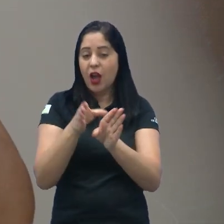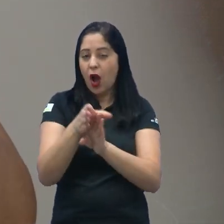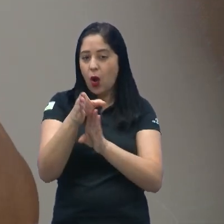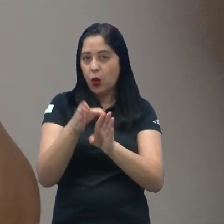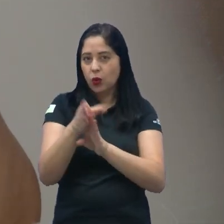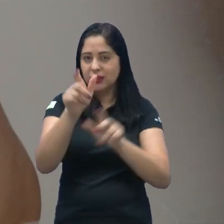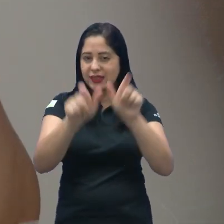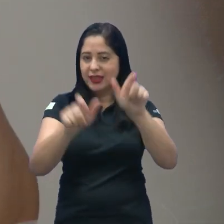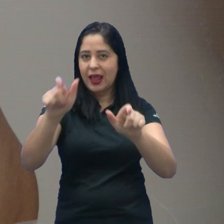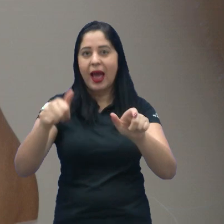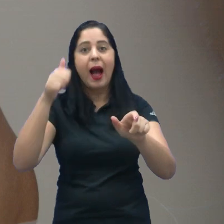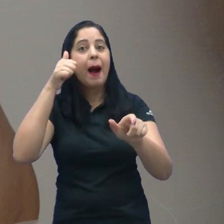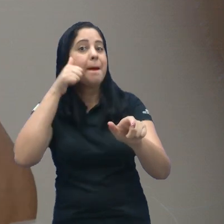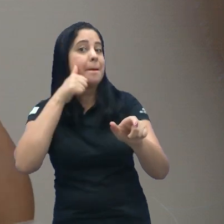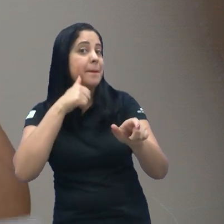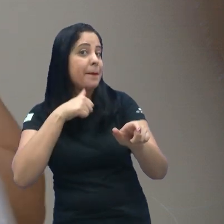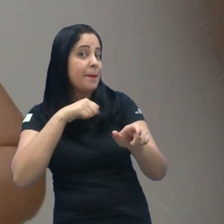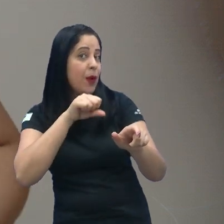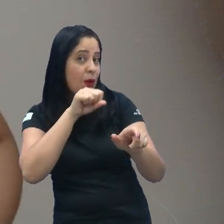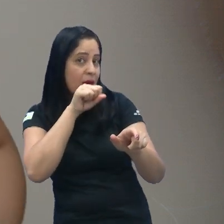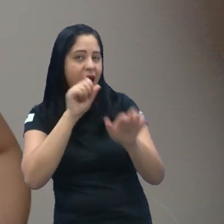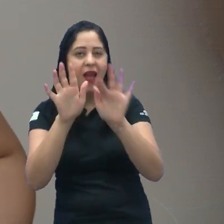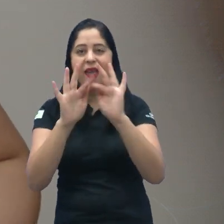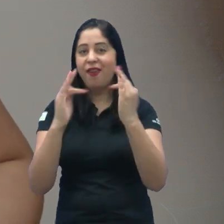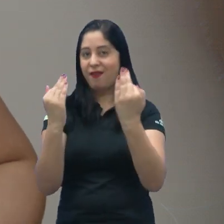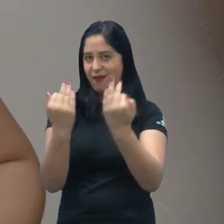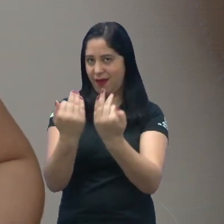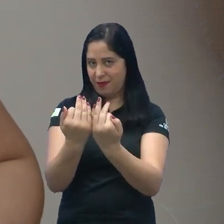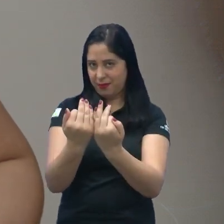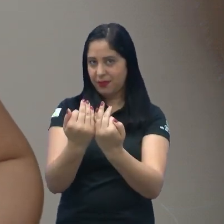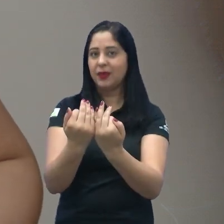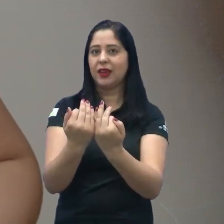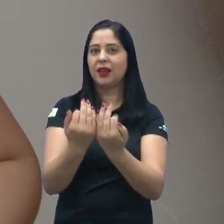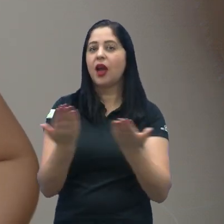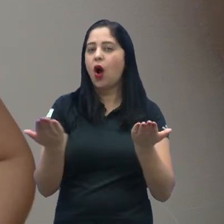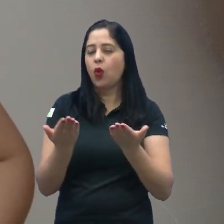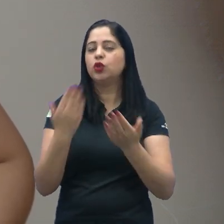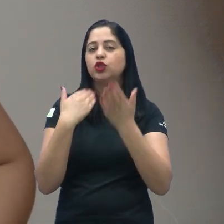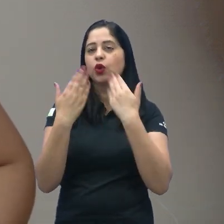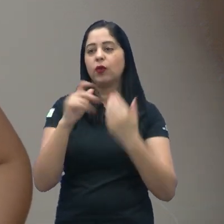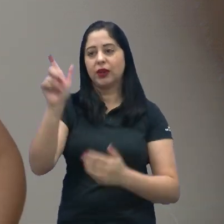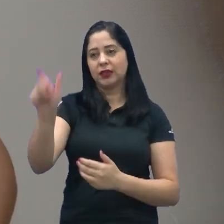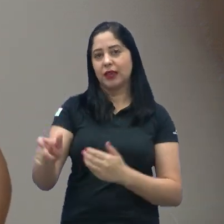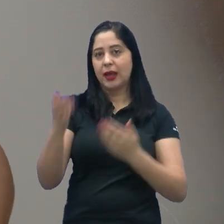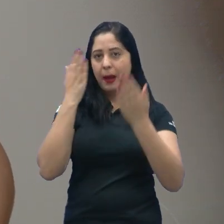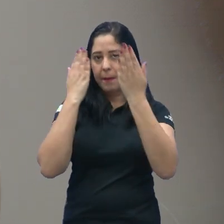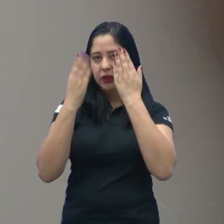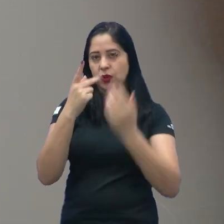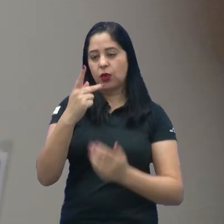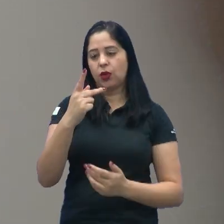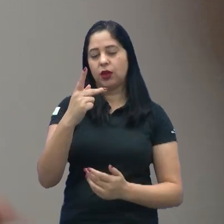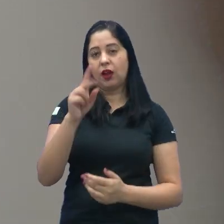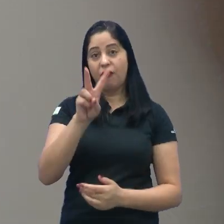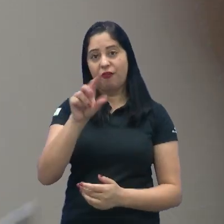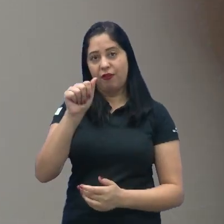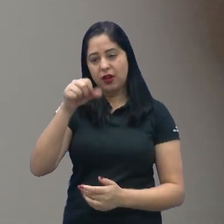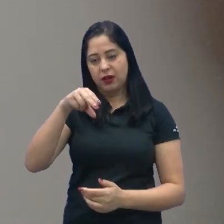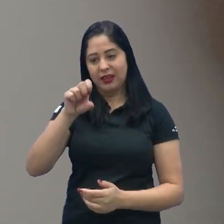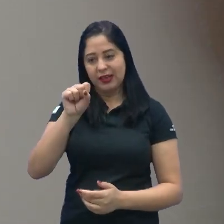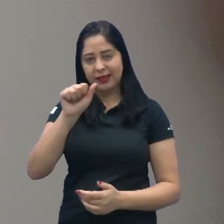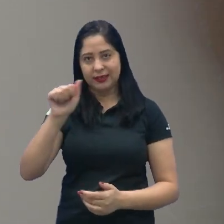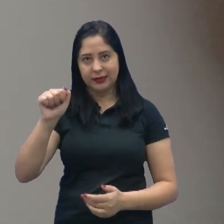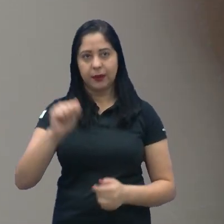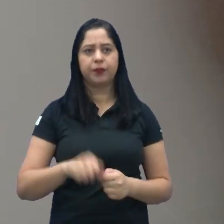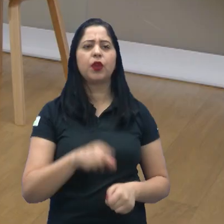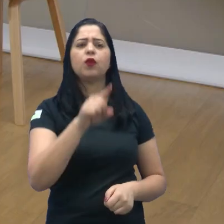a atravessarem essa fase, estamos conversando hoje com a psicóloga Vanessa Azevedo. Vanessa, a gente estava conversando aqui